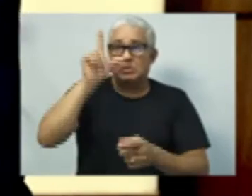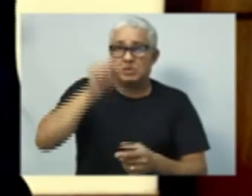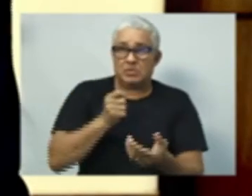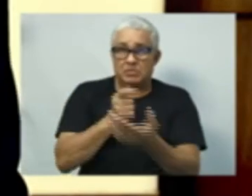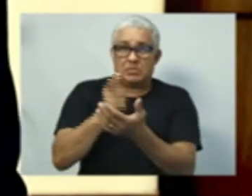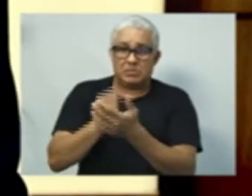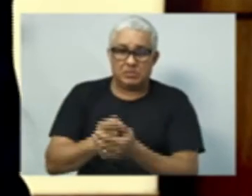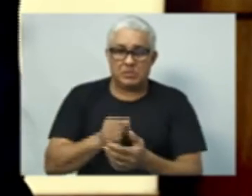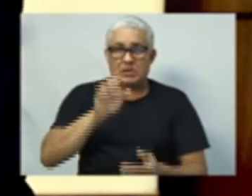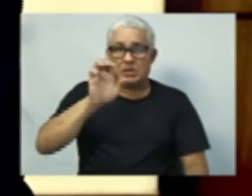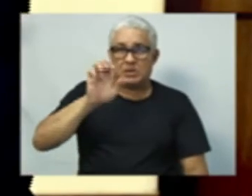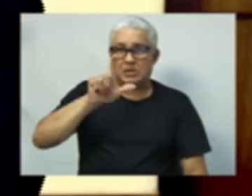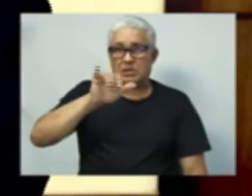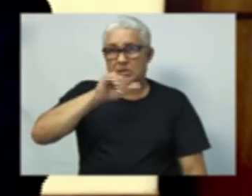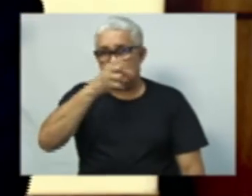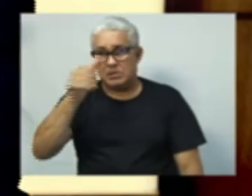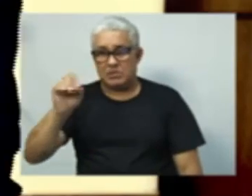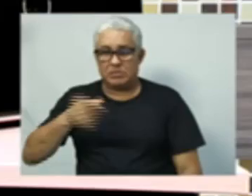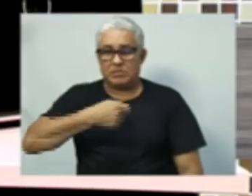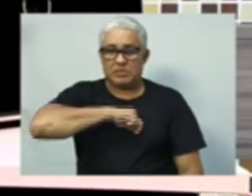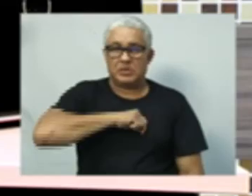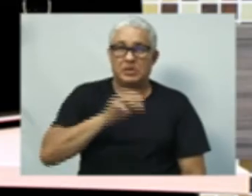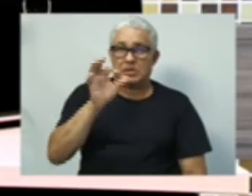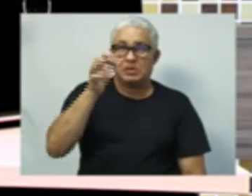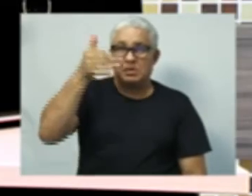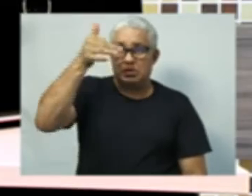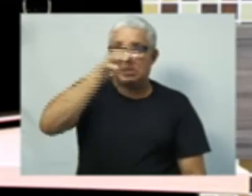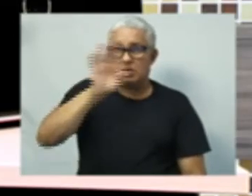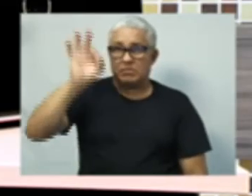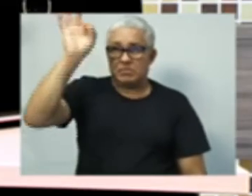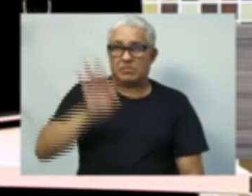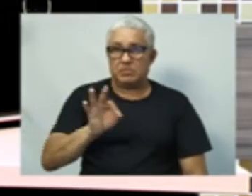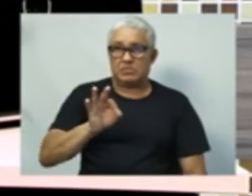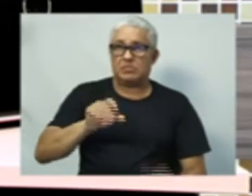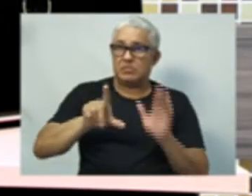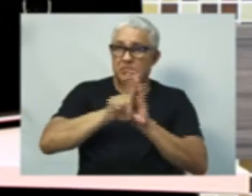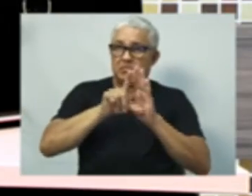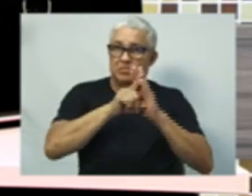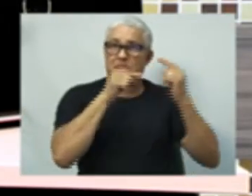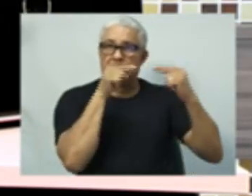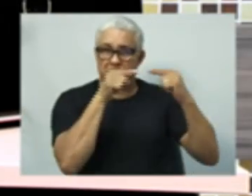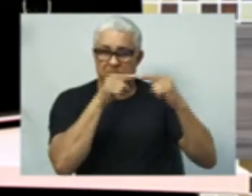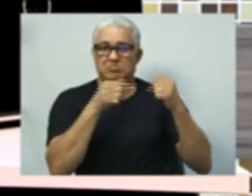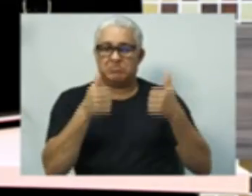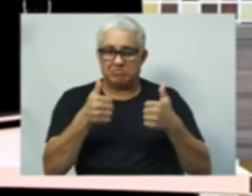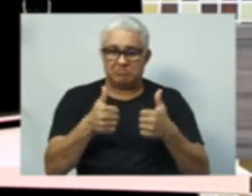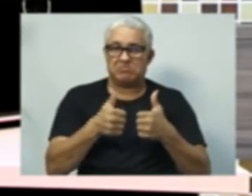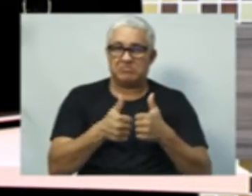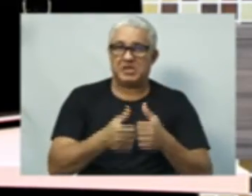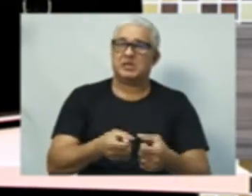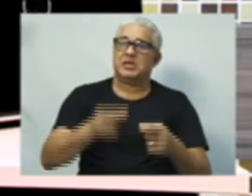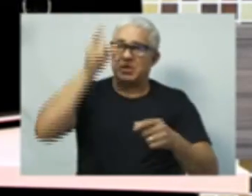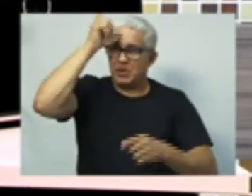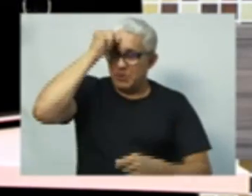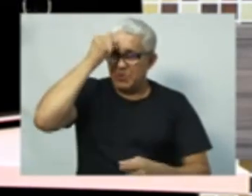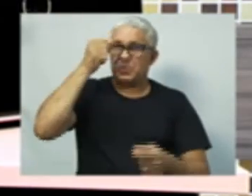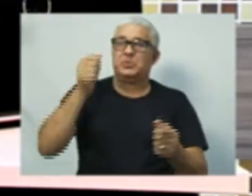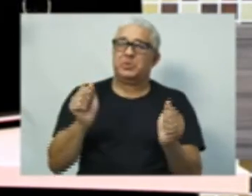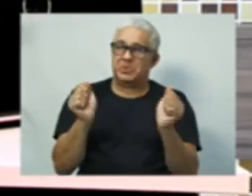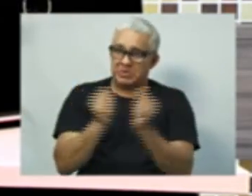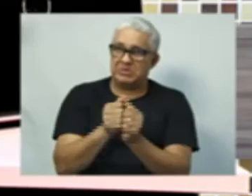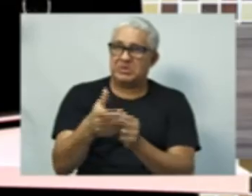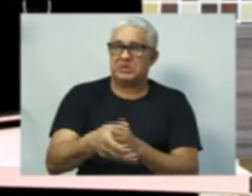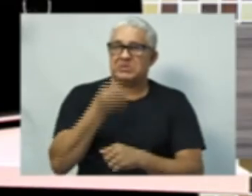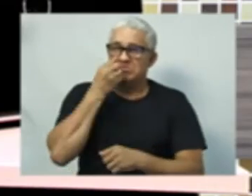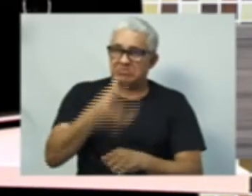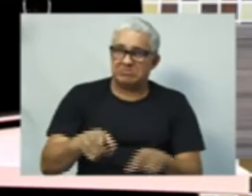se chama elisão fiscal e é 100% legal. 100% legal? Ah, mano, ainda bem que eu tenho você, hein? Coisa boa, um